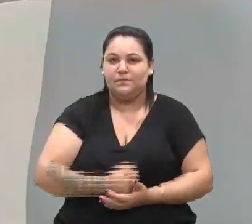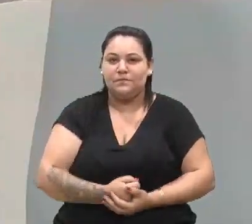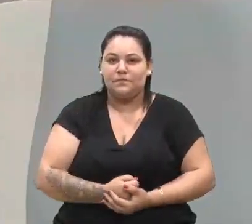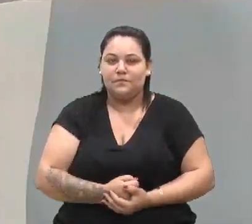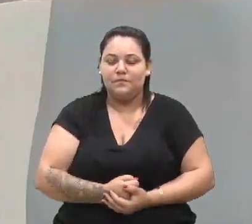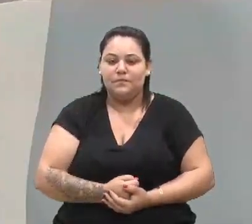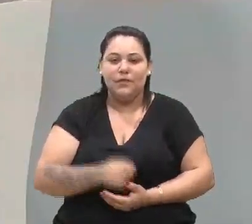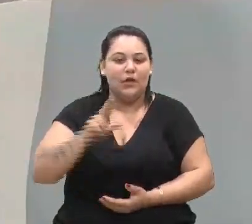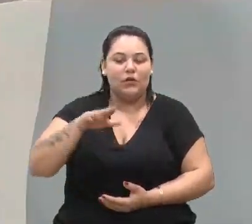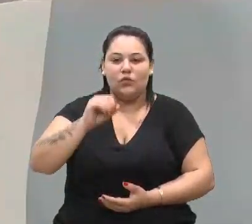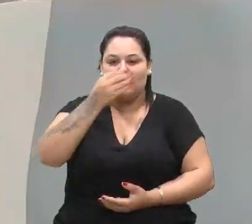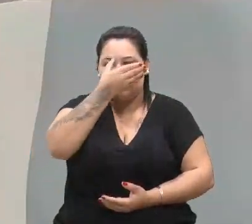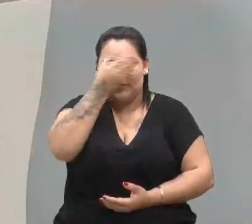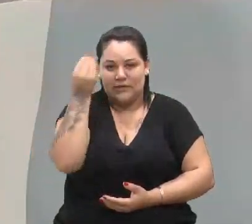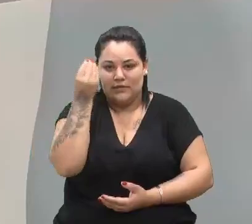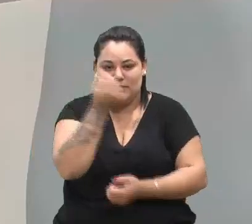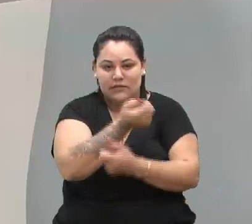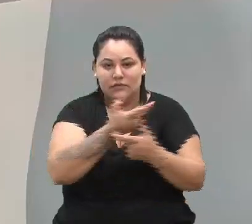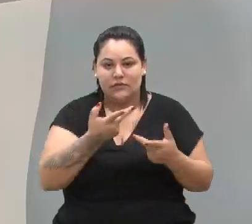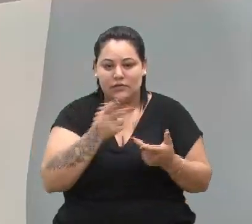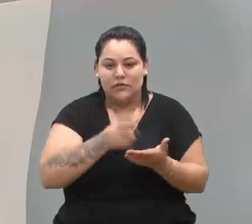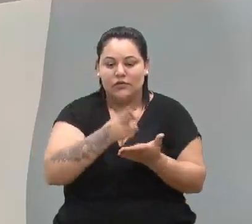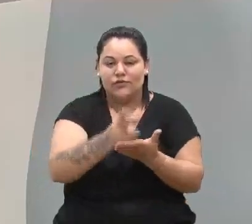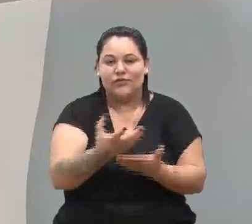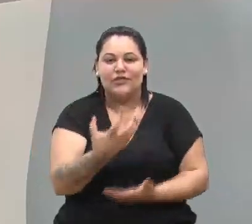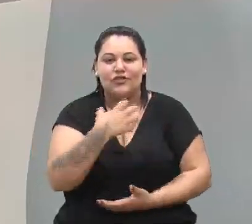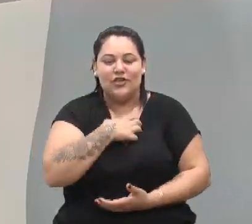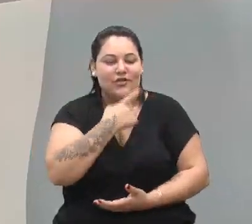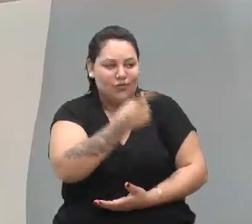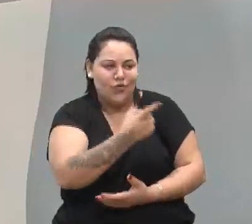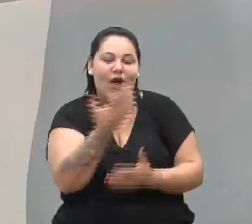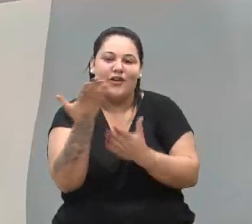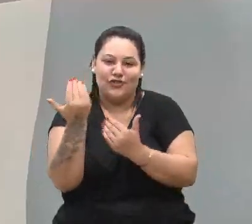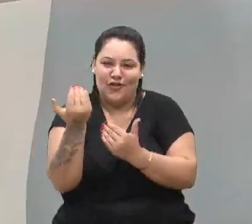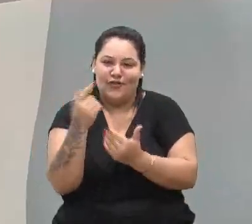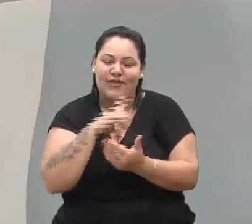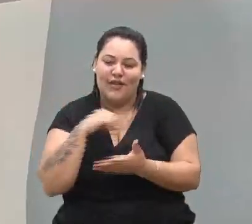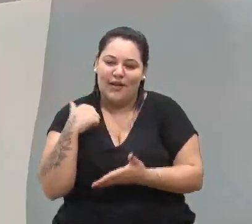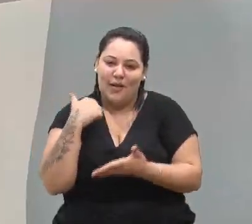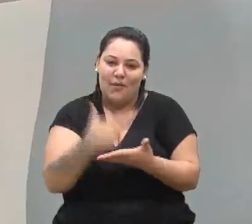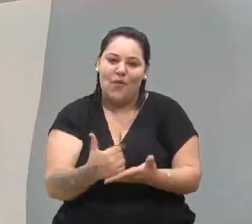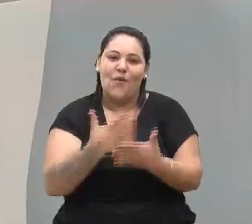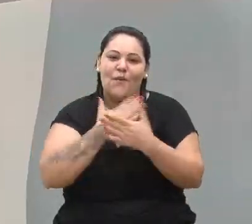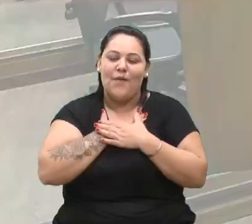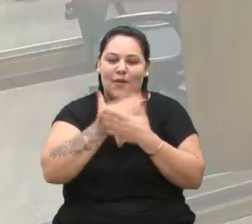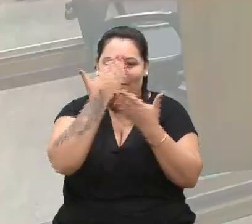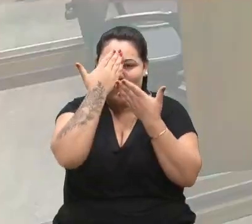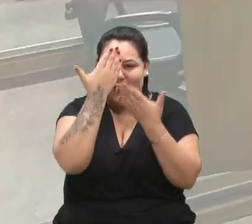esqueçam disso. Continue assim, que tu é um jovem, tem o meu apoio. Obrigado.